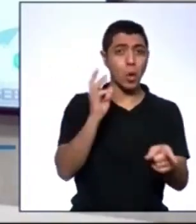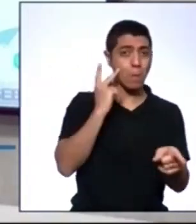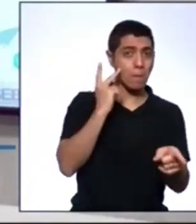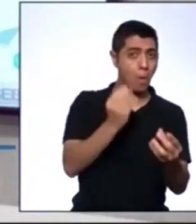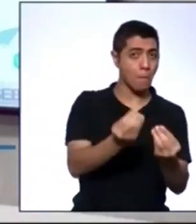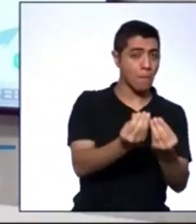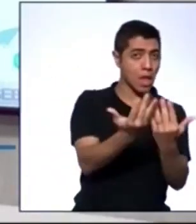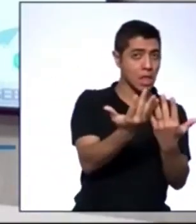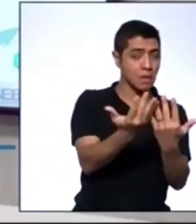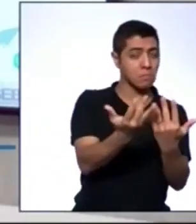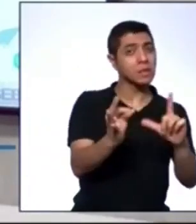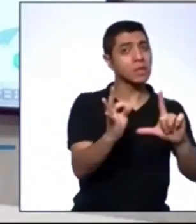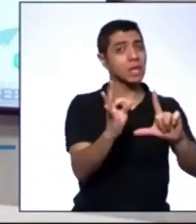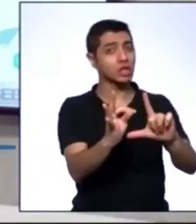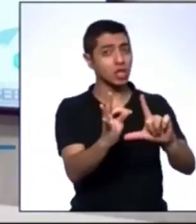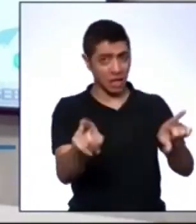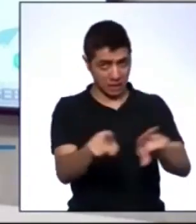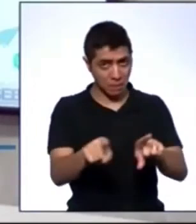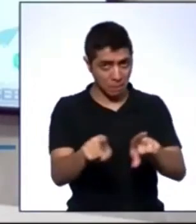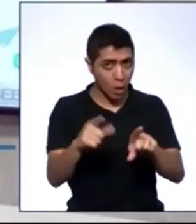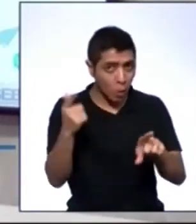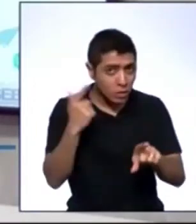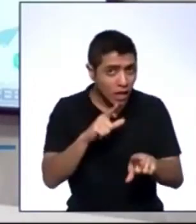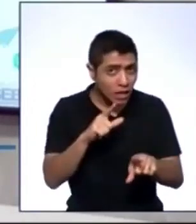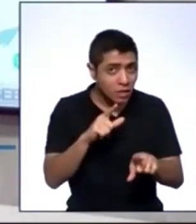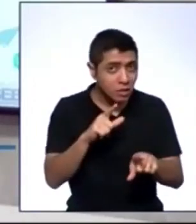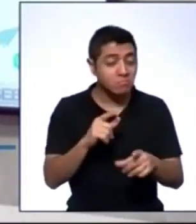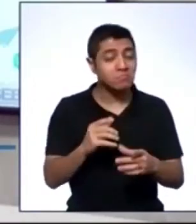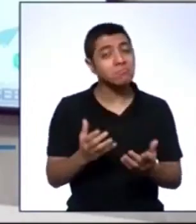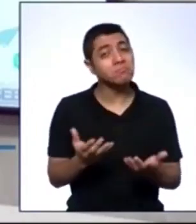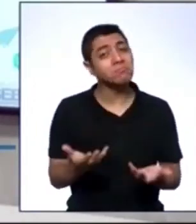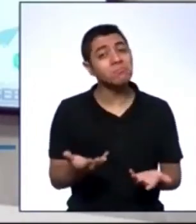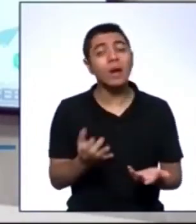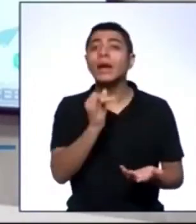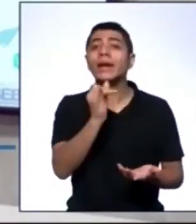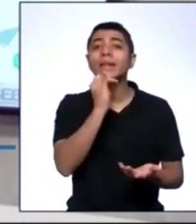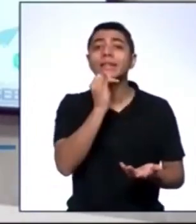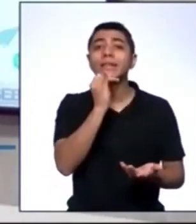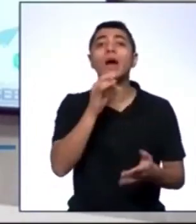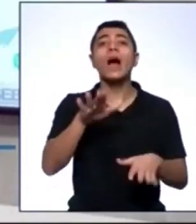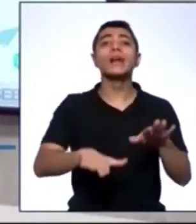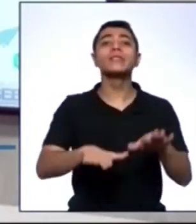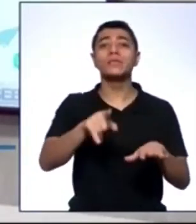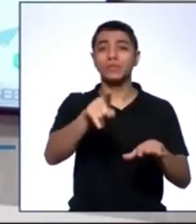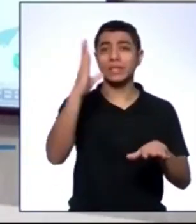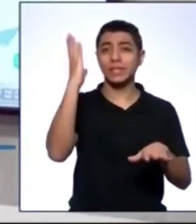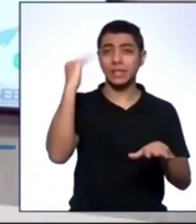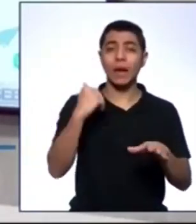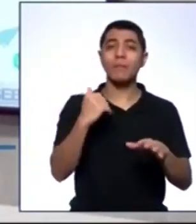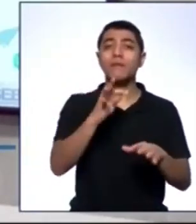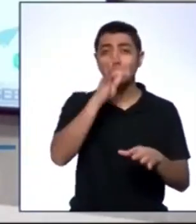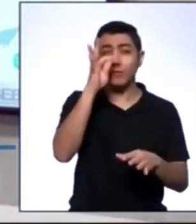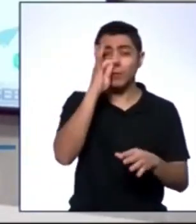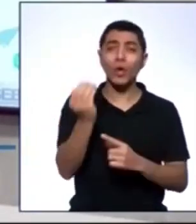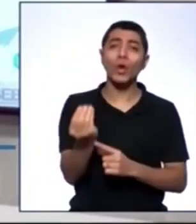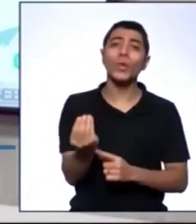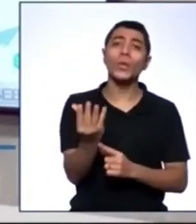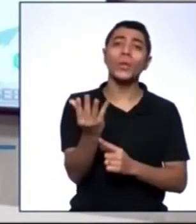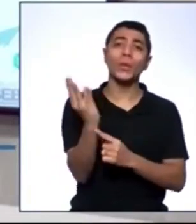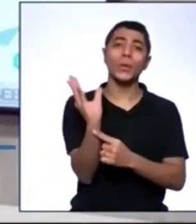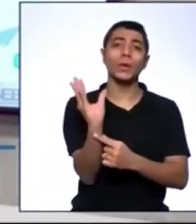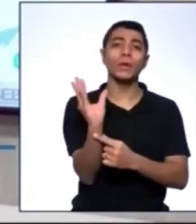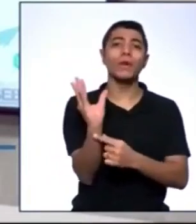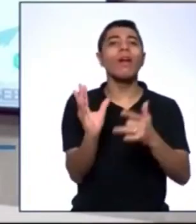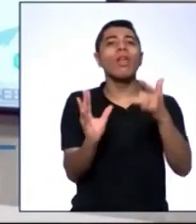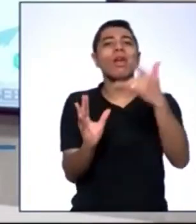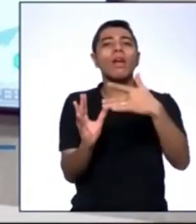sem controles, não pode falhar? O vento pode levar o grão de pólen a milhares de quilômetros. Como é que ficará esse